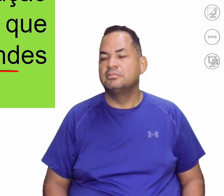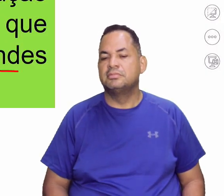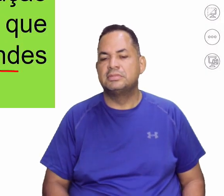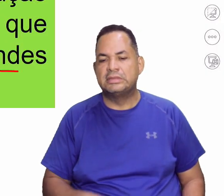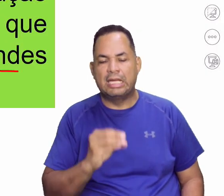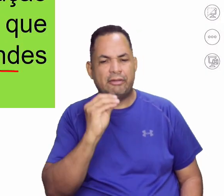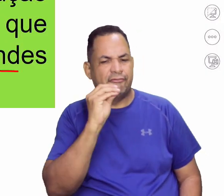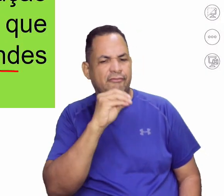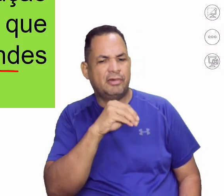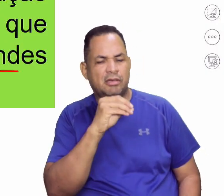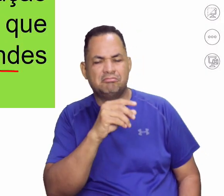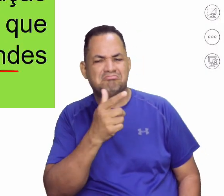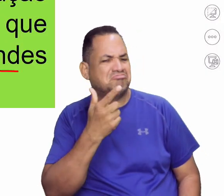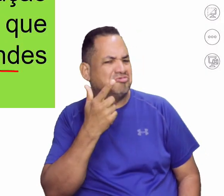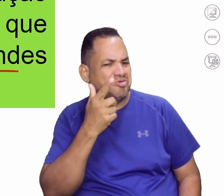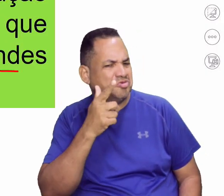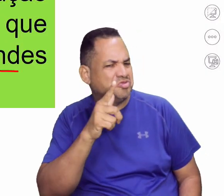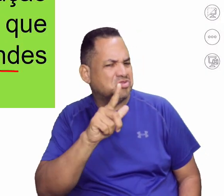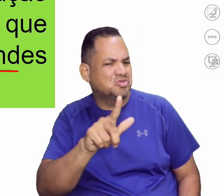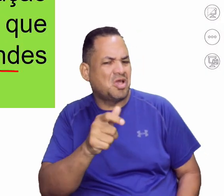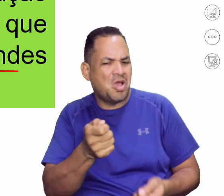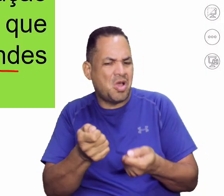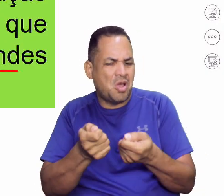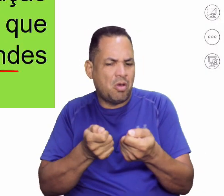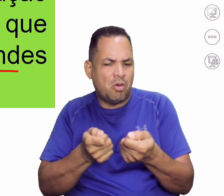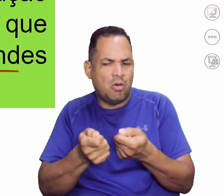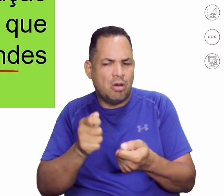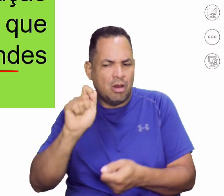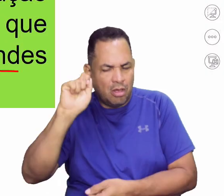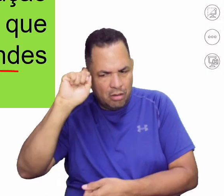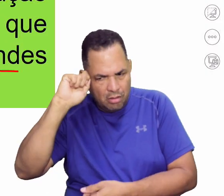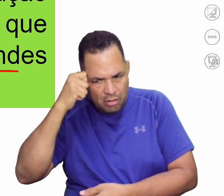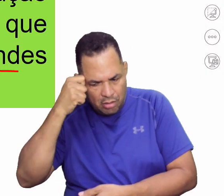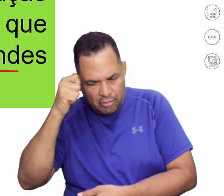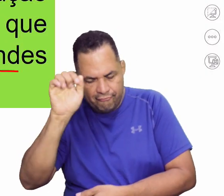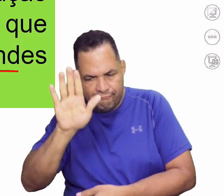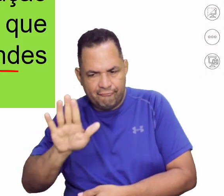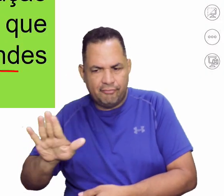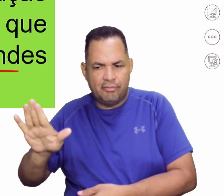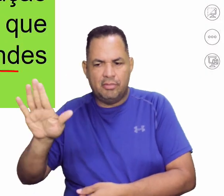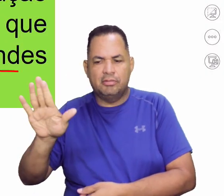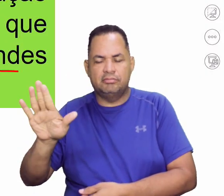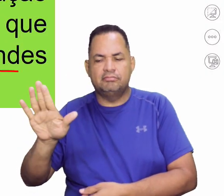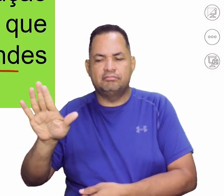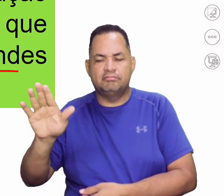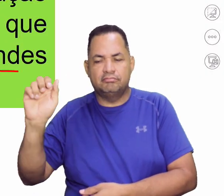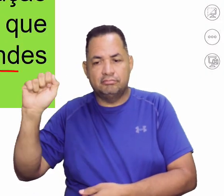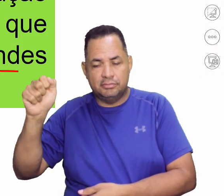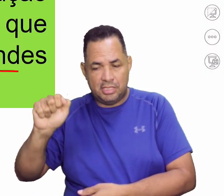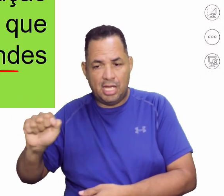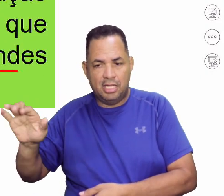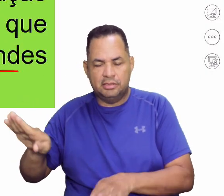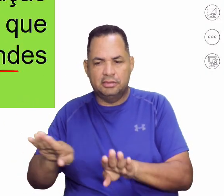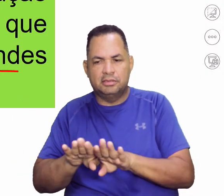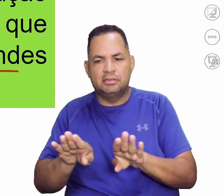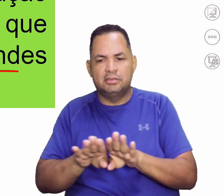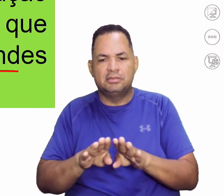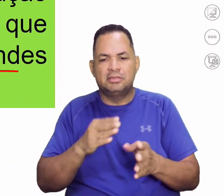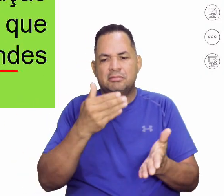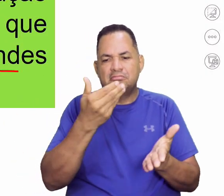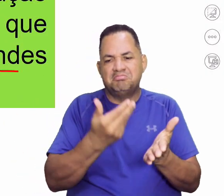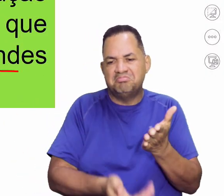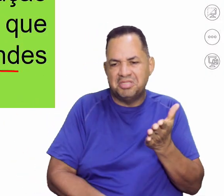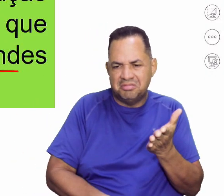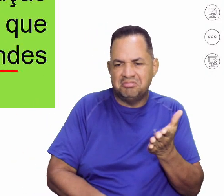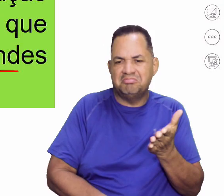ficou impossível você continuar com essa dominação. Além disso, eles tinham perdido